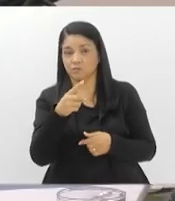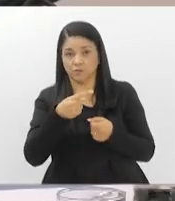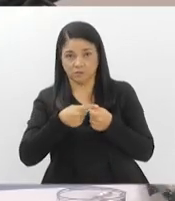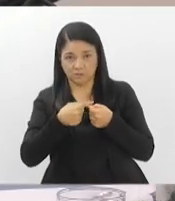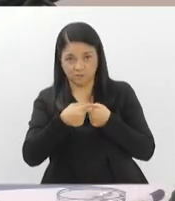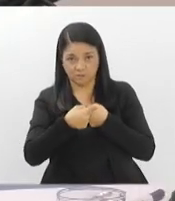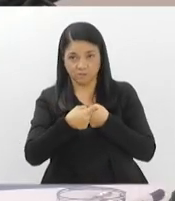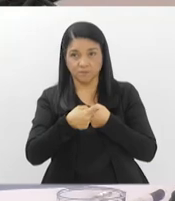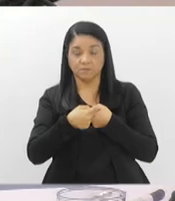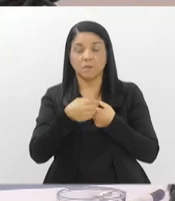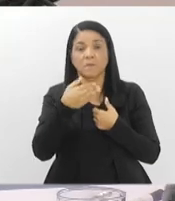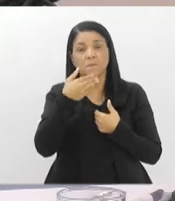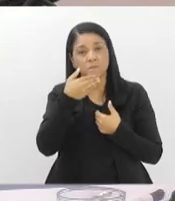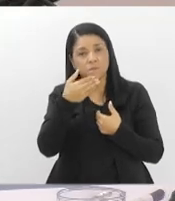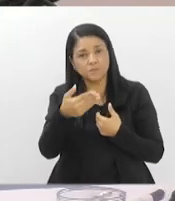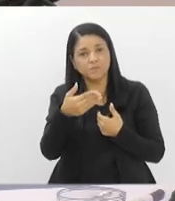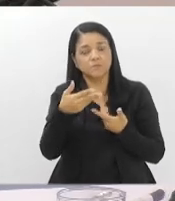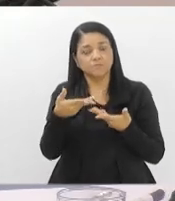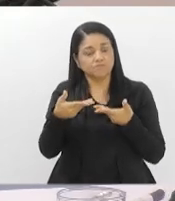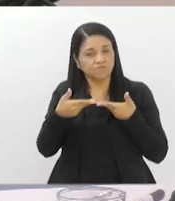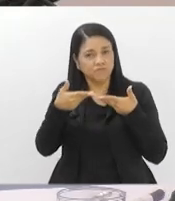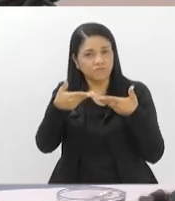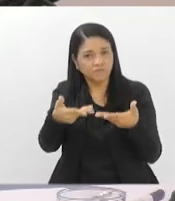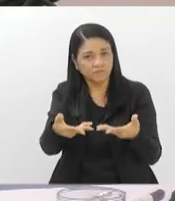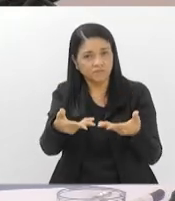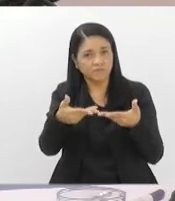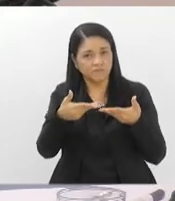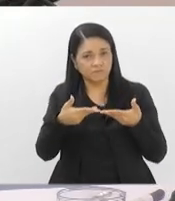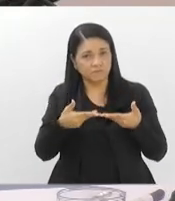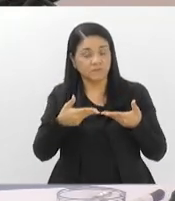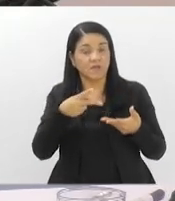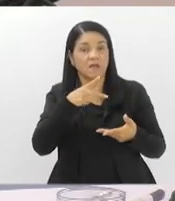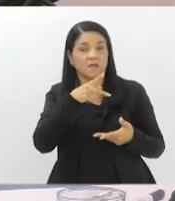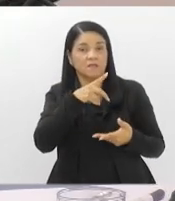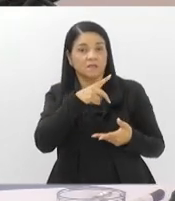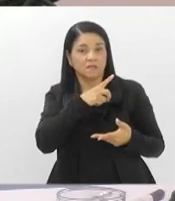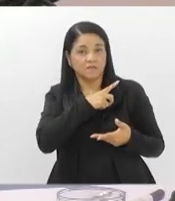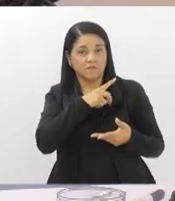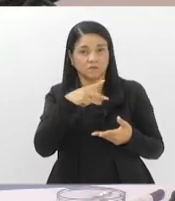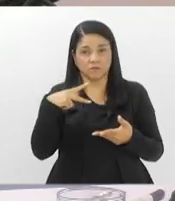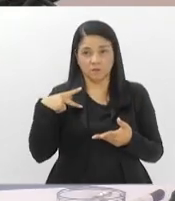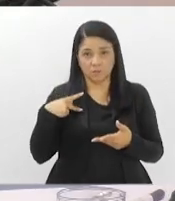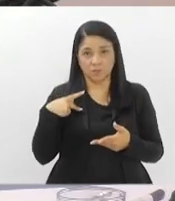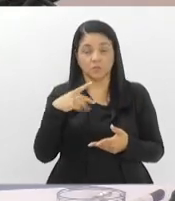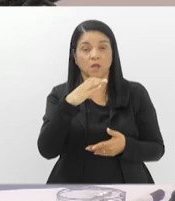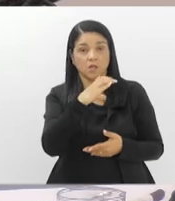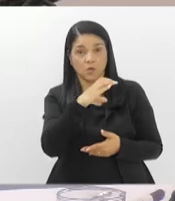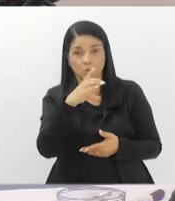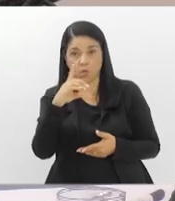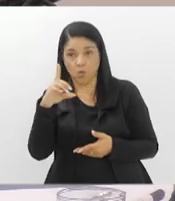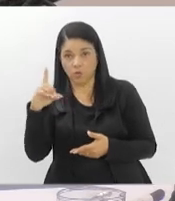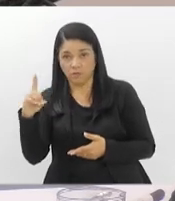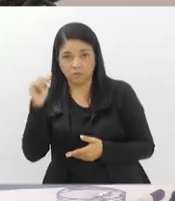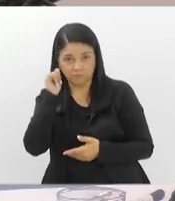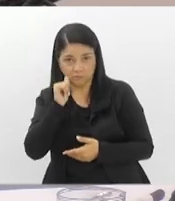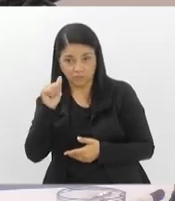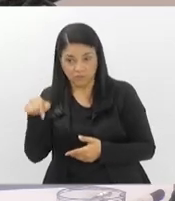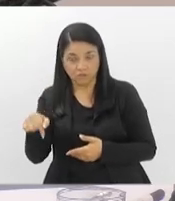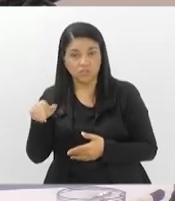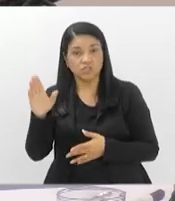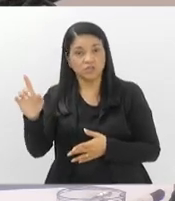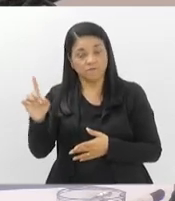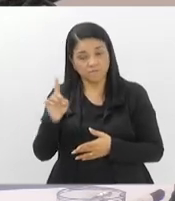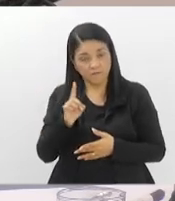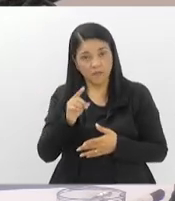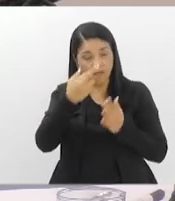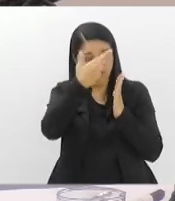senhor convidar a a defensora a coordenadora pedir que ela já venha munida de